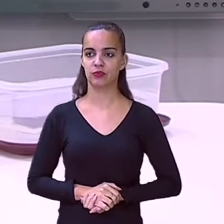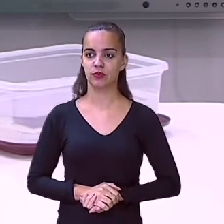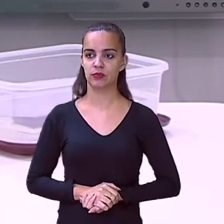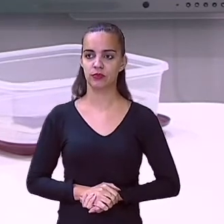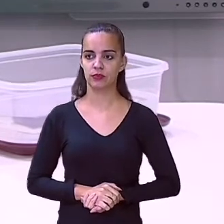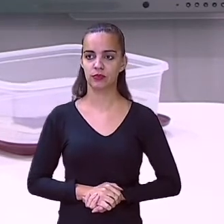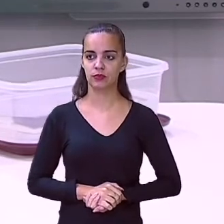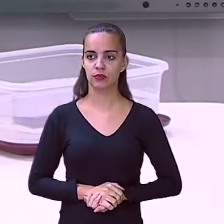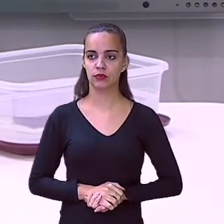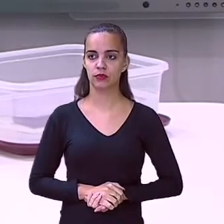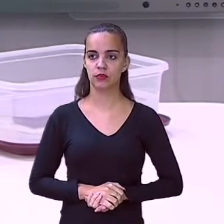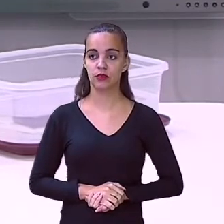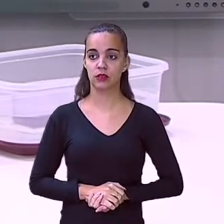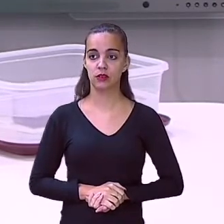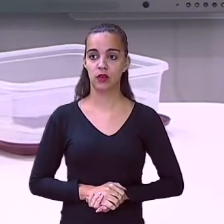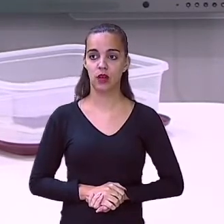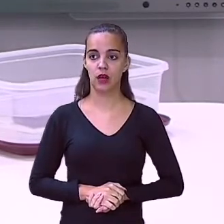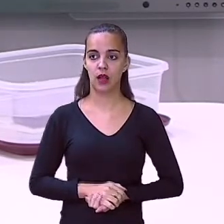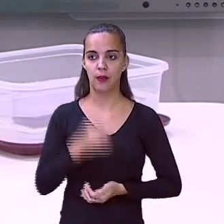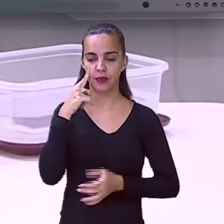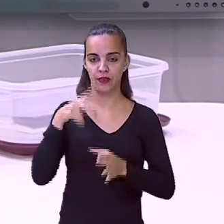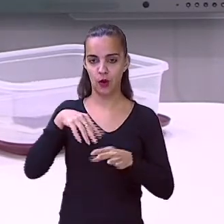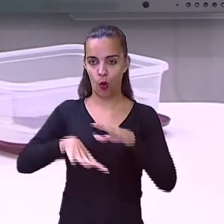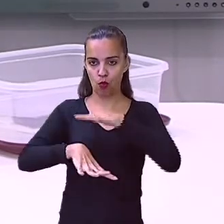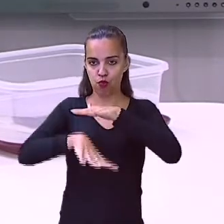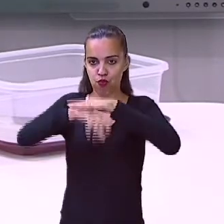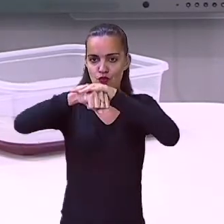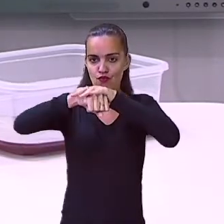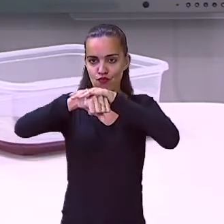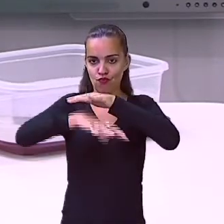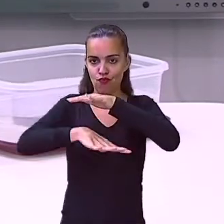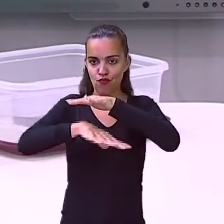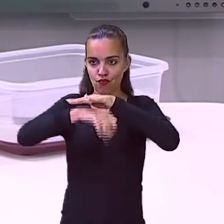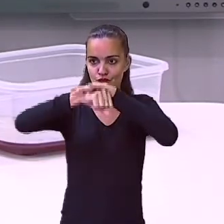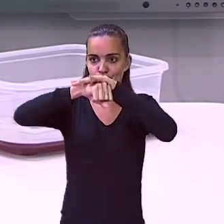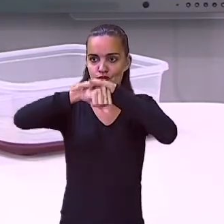Olha o que é que o ímã está fazendo. Ele está...